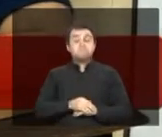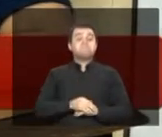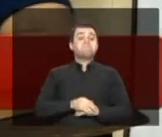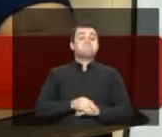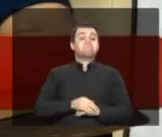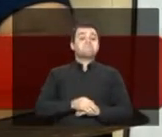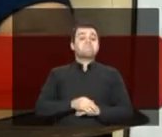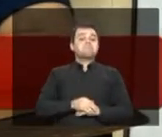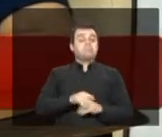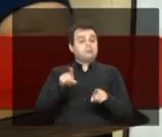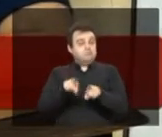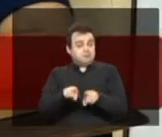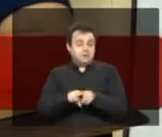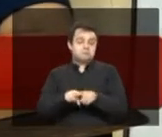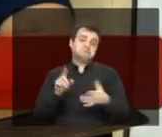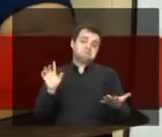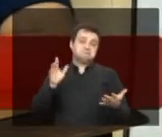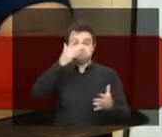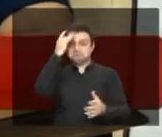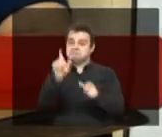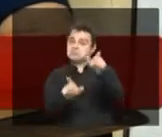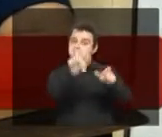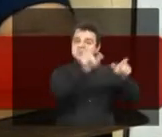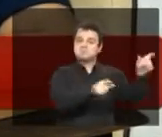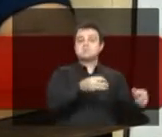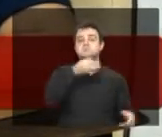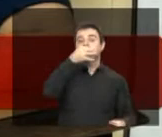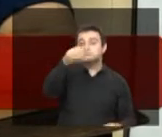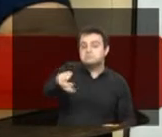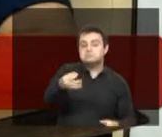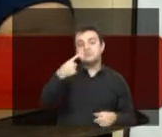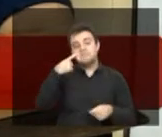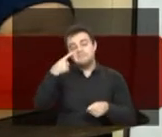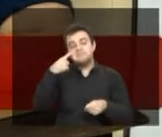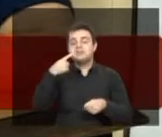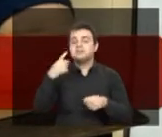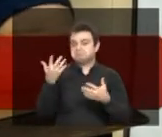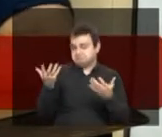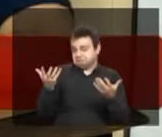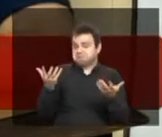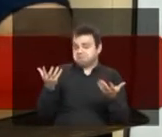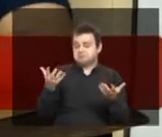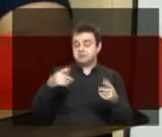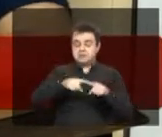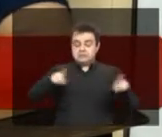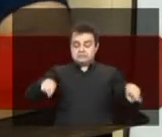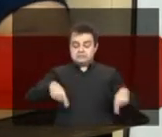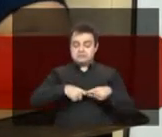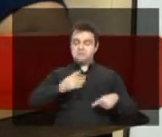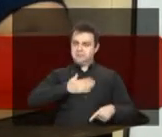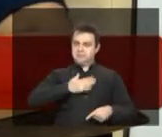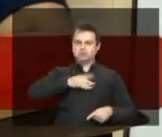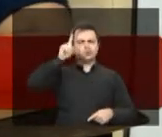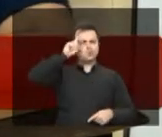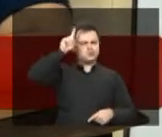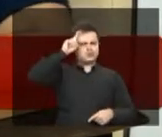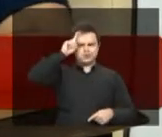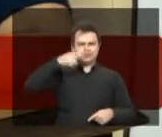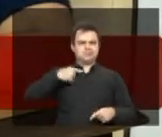justo do que as sugestões aí dos nossos munícipes, né? A gente conta muito aí, o gabinete todo dia tem